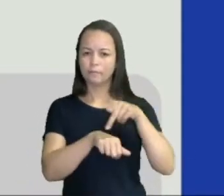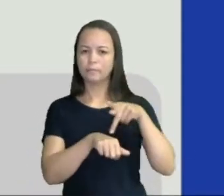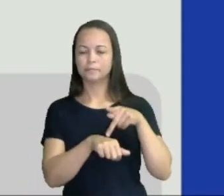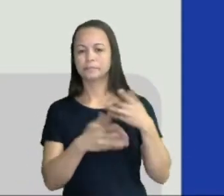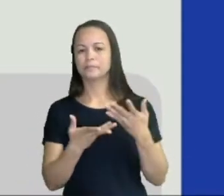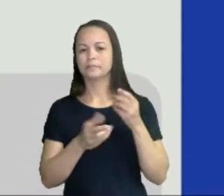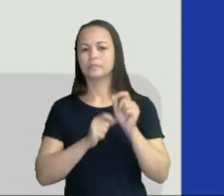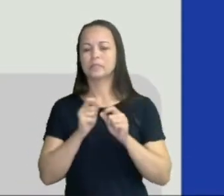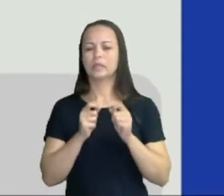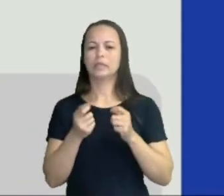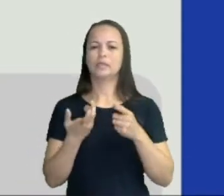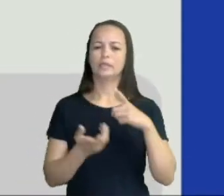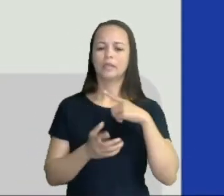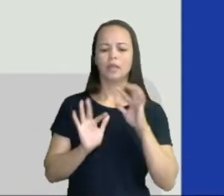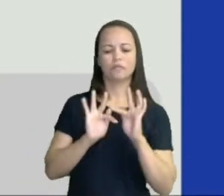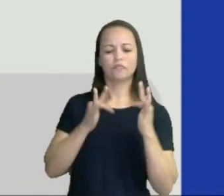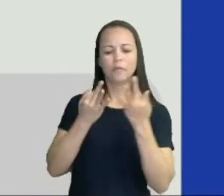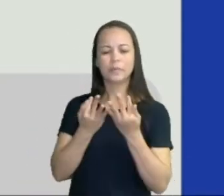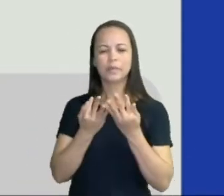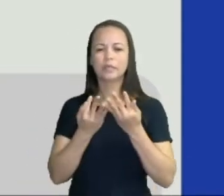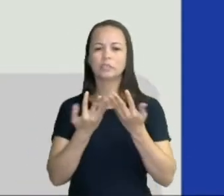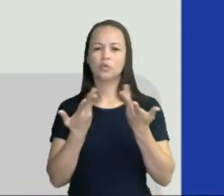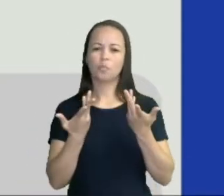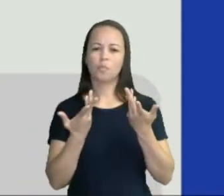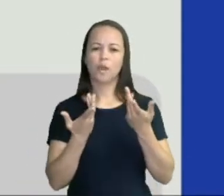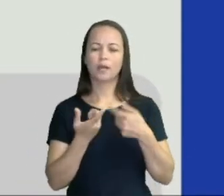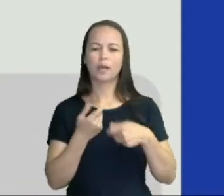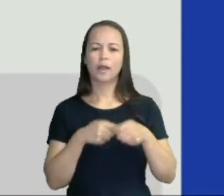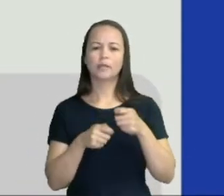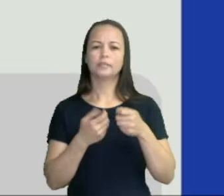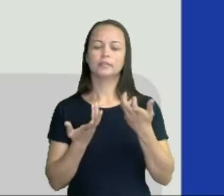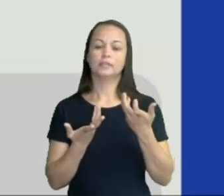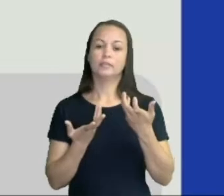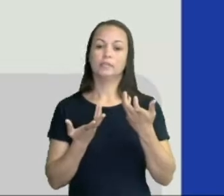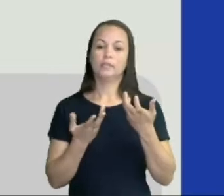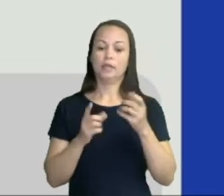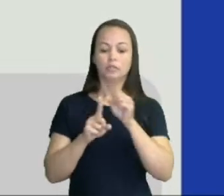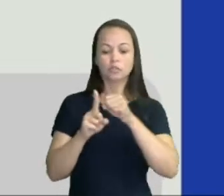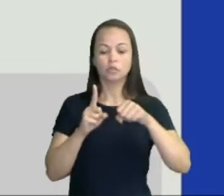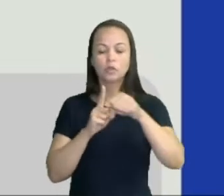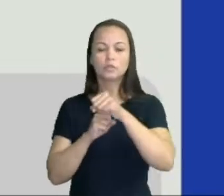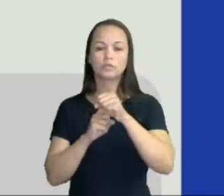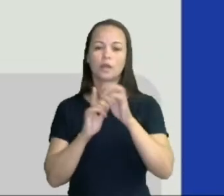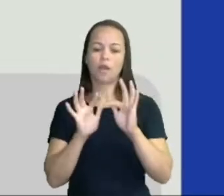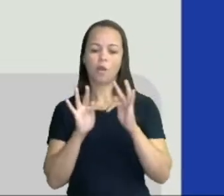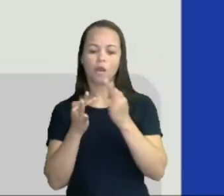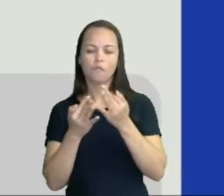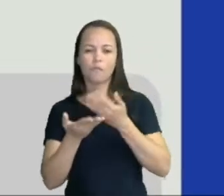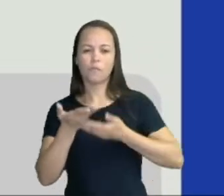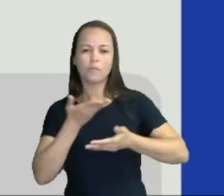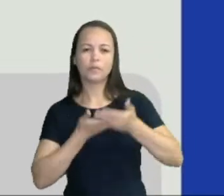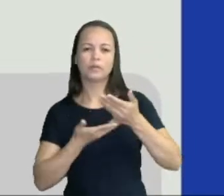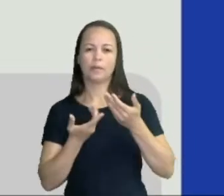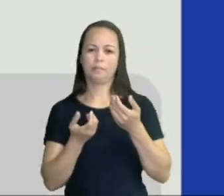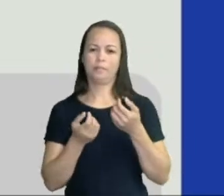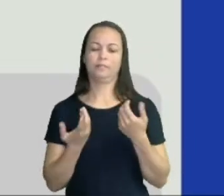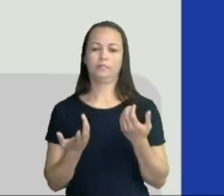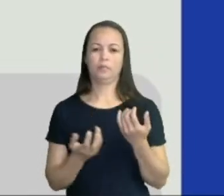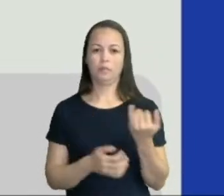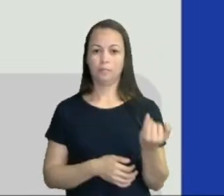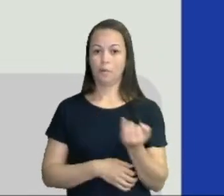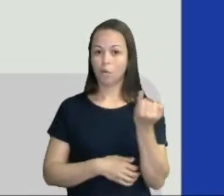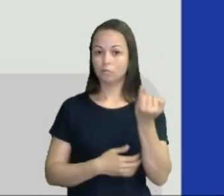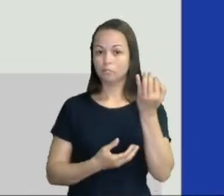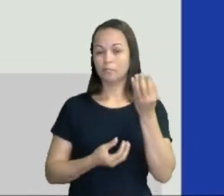origem familiar, ele descende de uma classe social privilegiada. Então, por que eu estou falando isso?